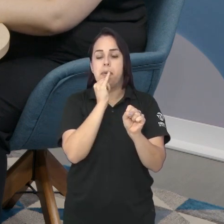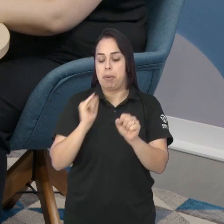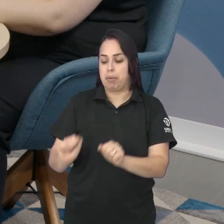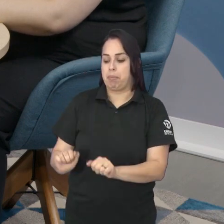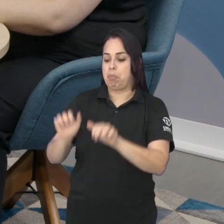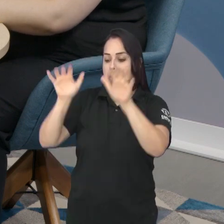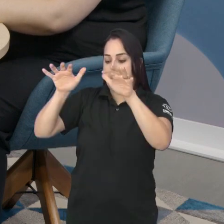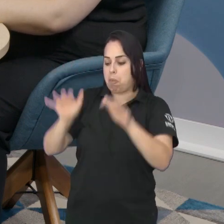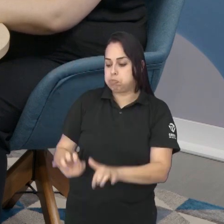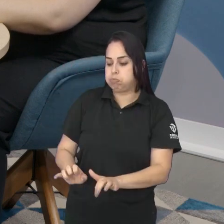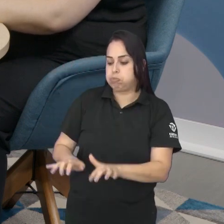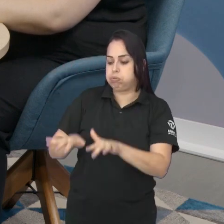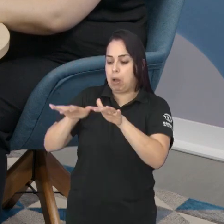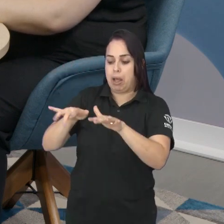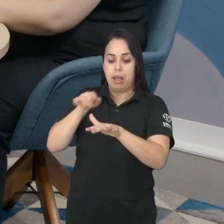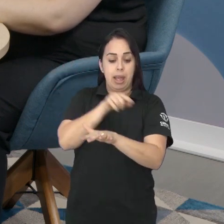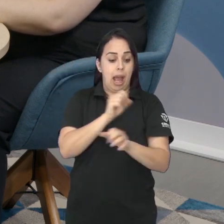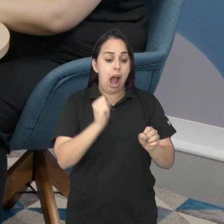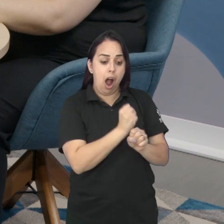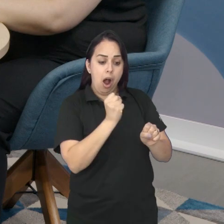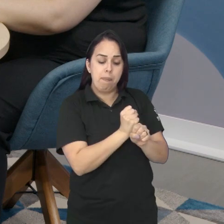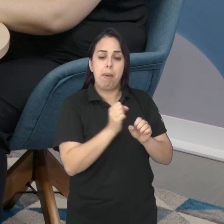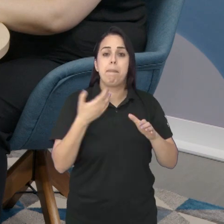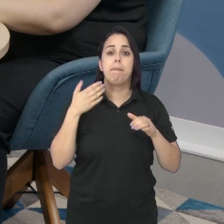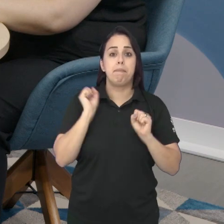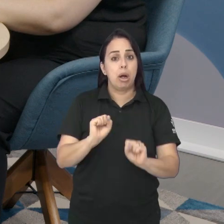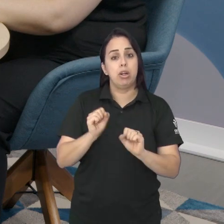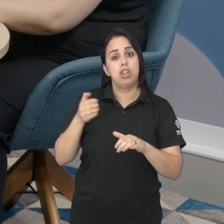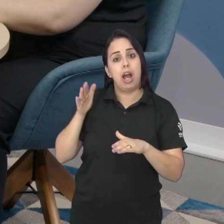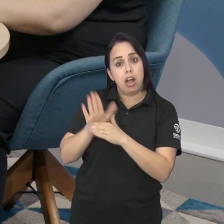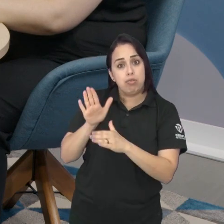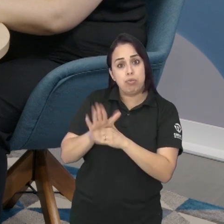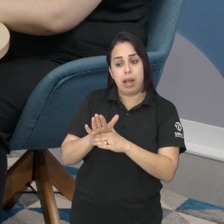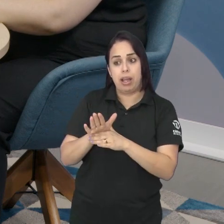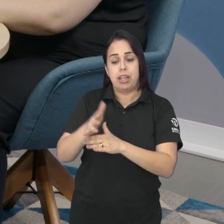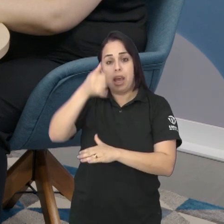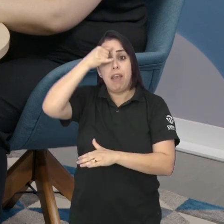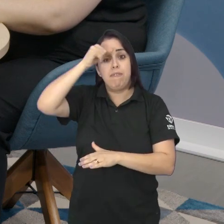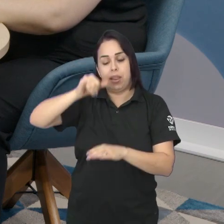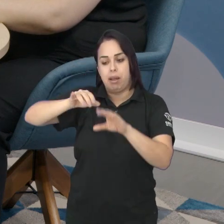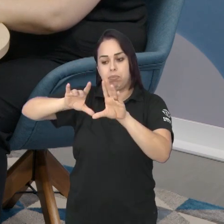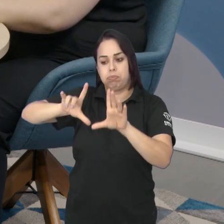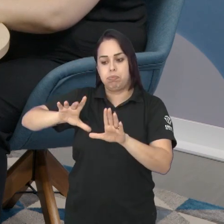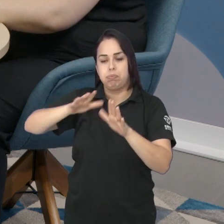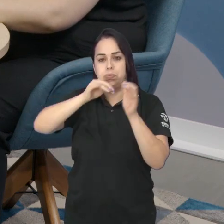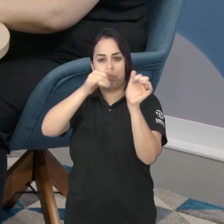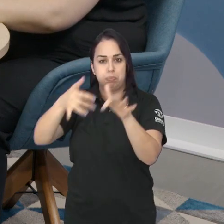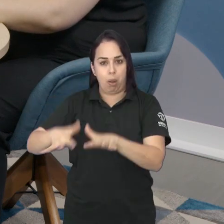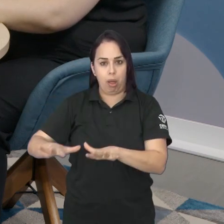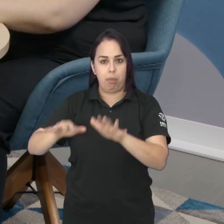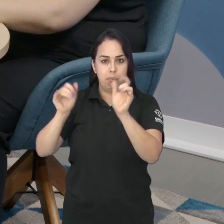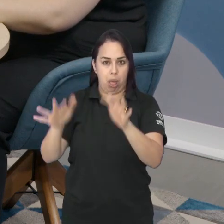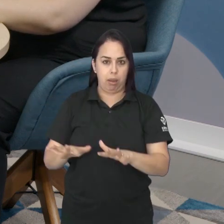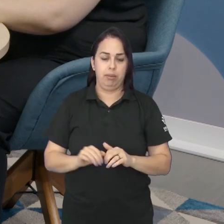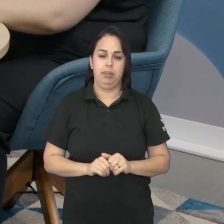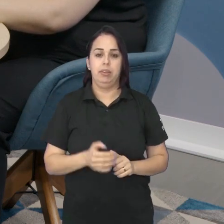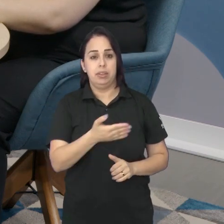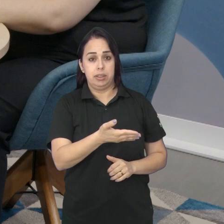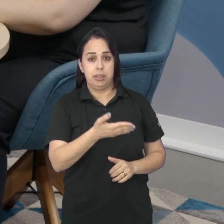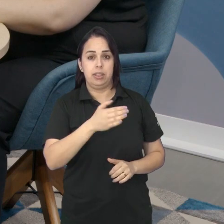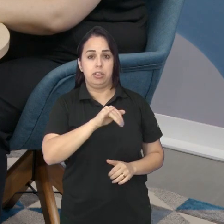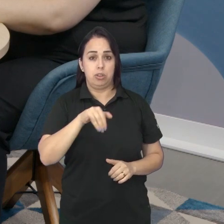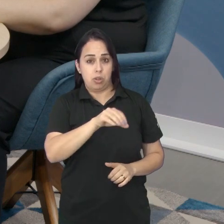que podem prevenir, né, grandes catástrofes como essa. Quero começar com você, José Benedito, que está na